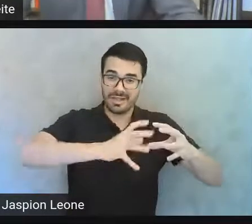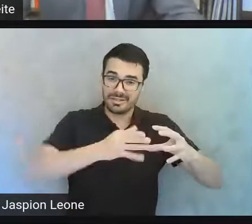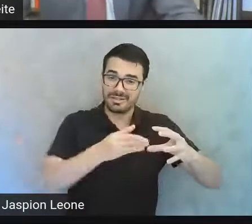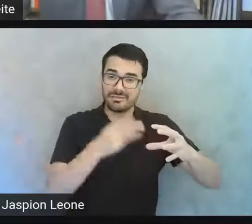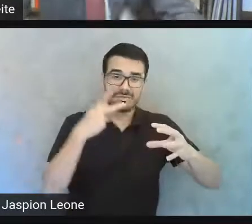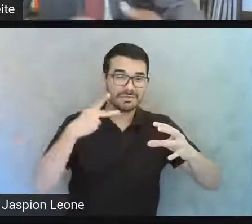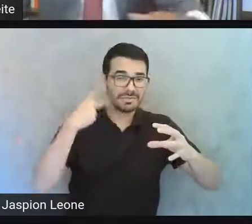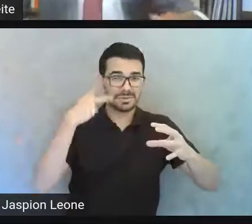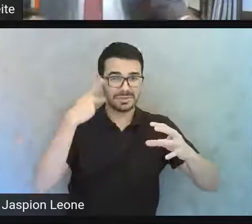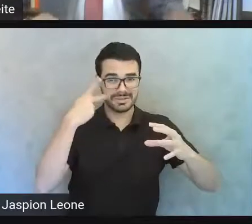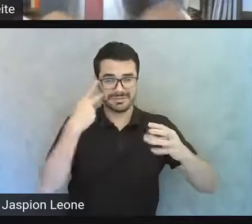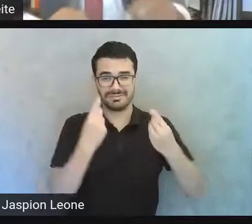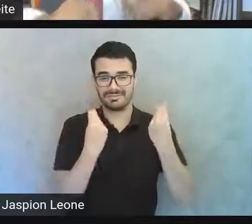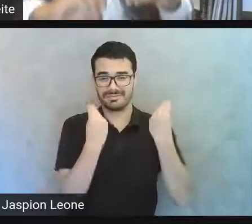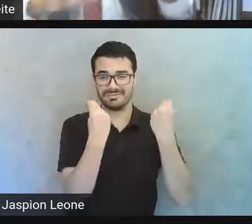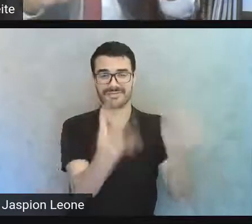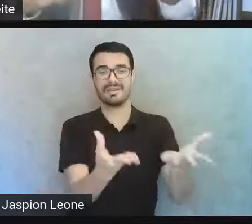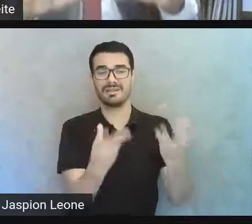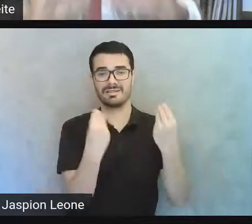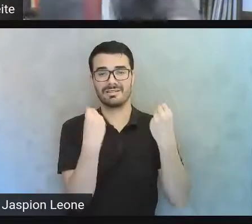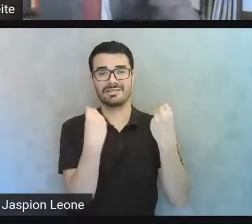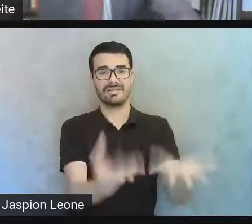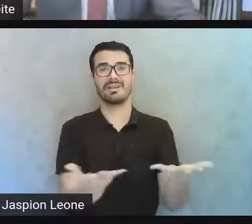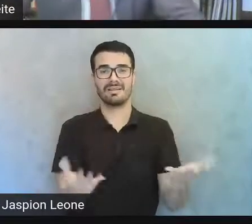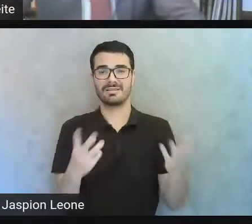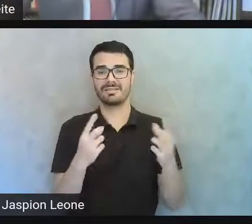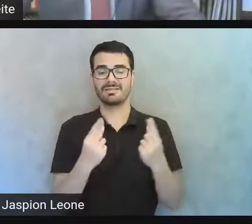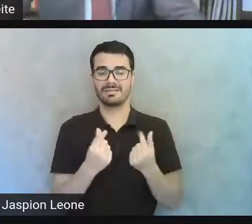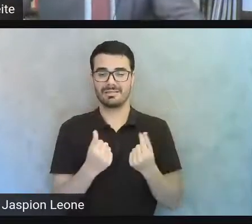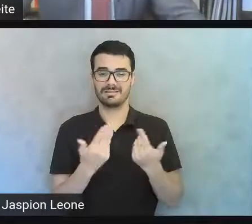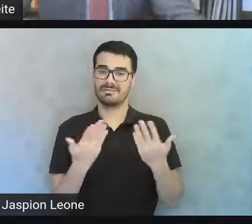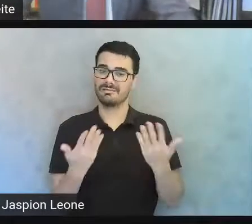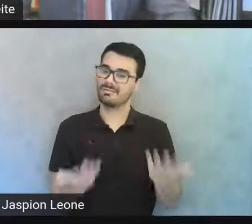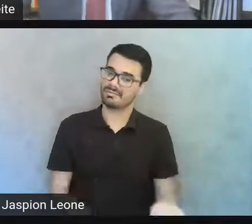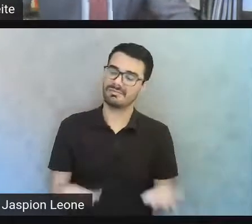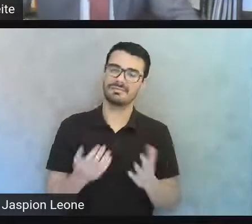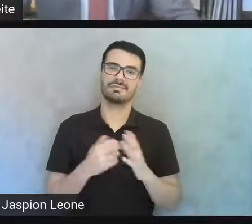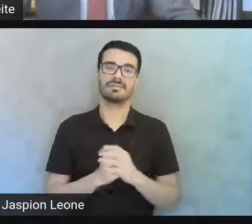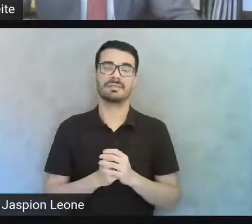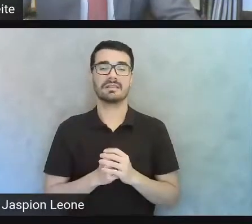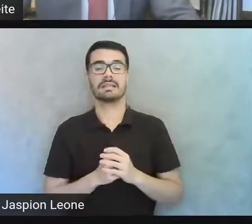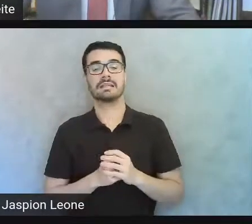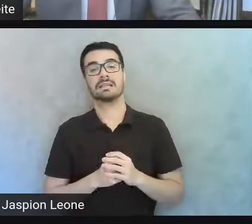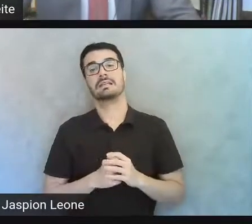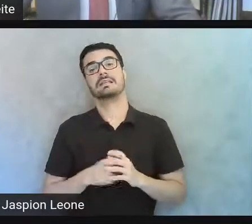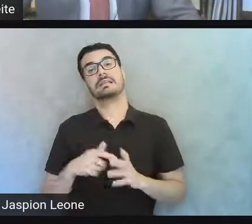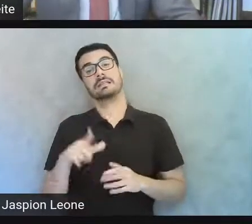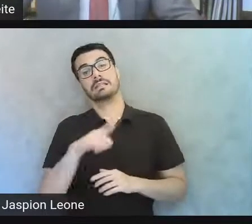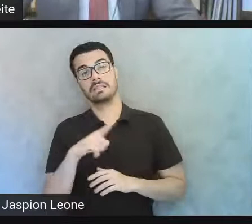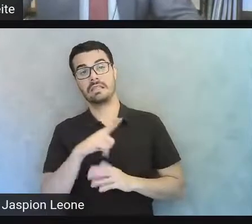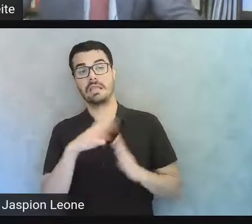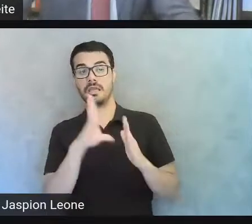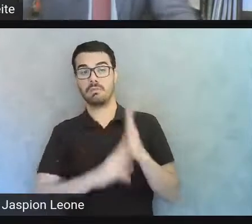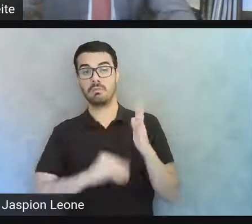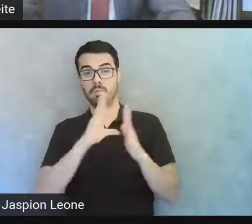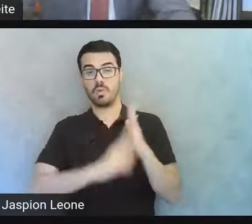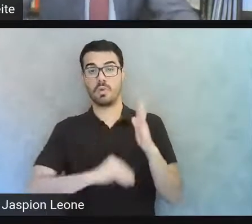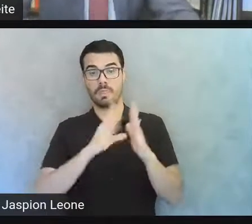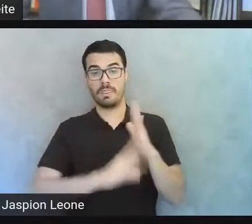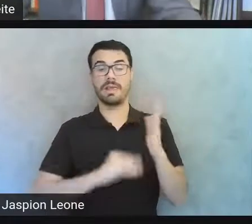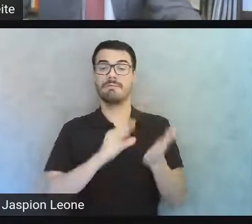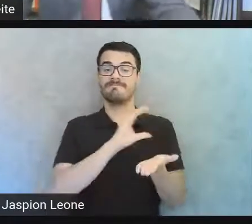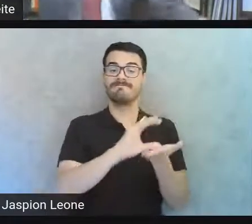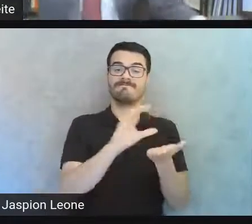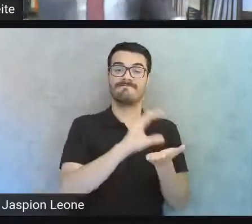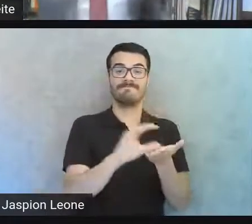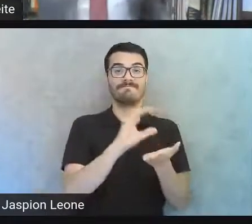políticos. Bom, temos, portanto, um determinado modelo de financiamento das